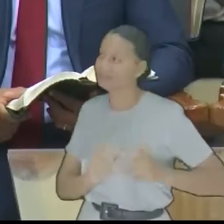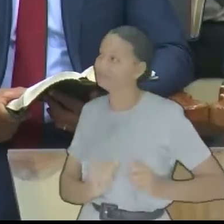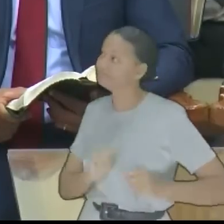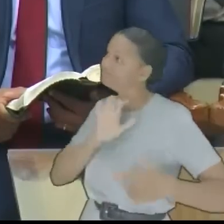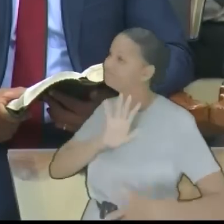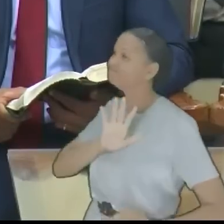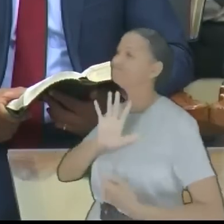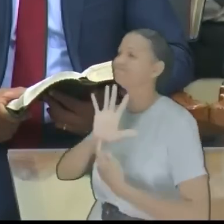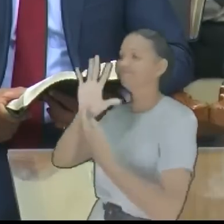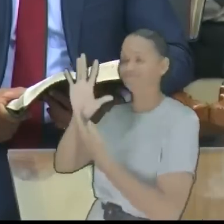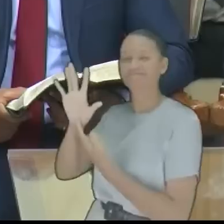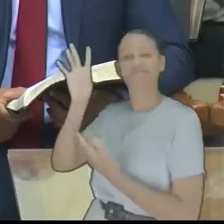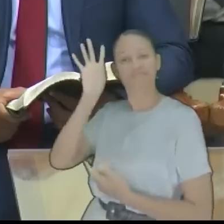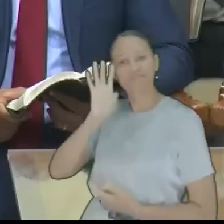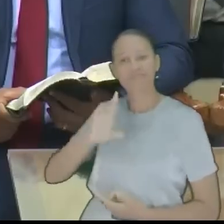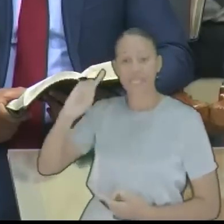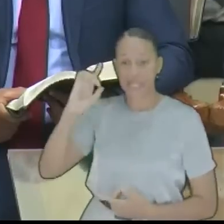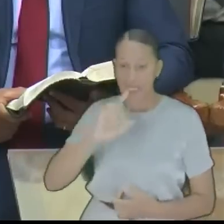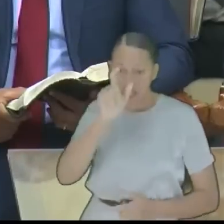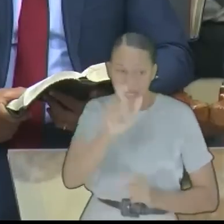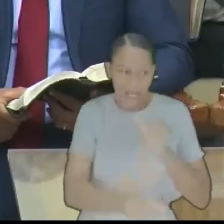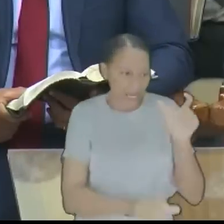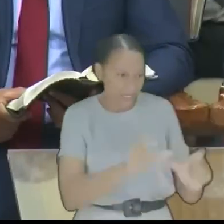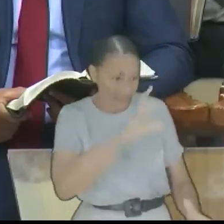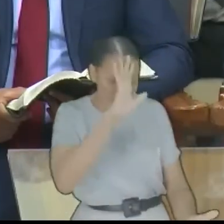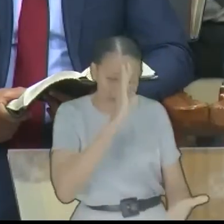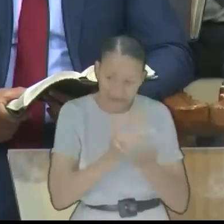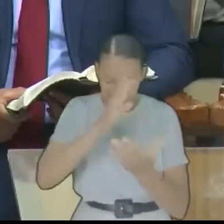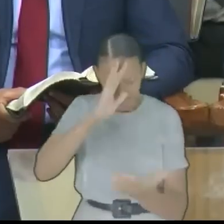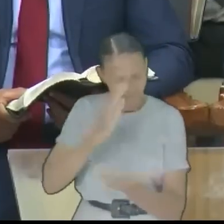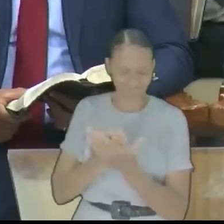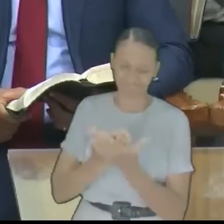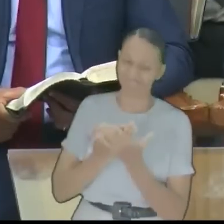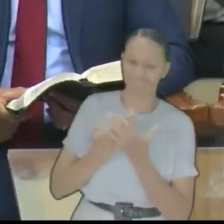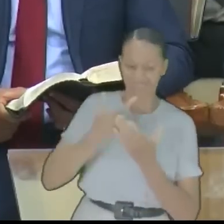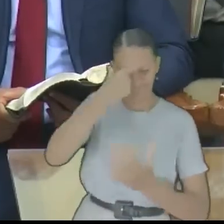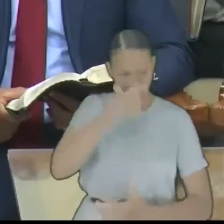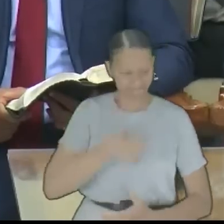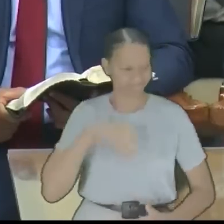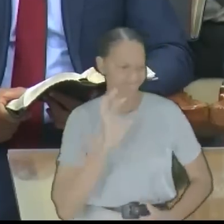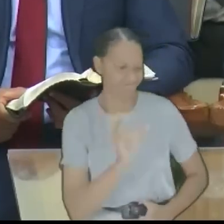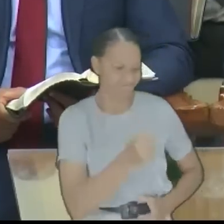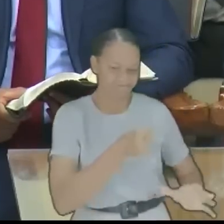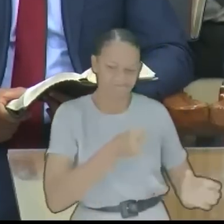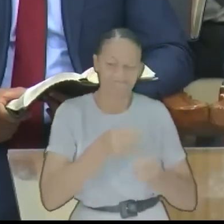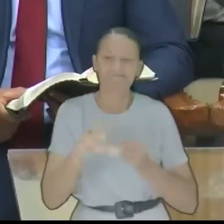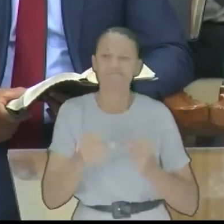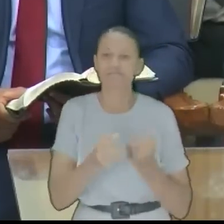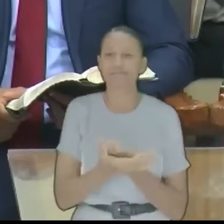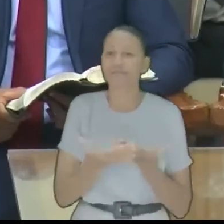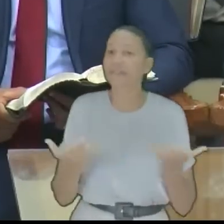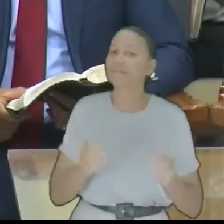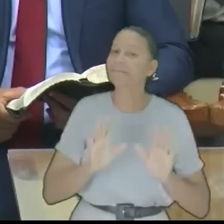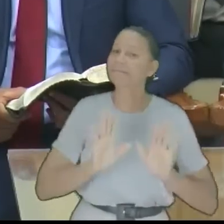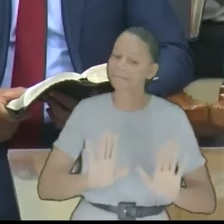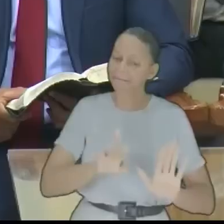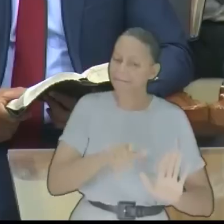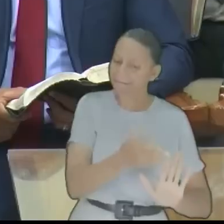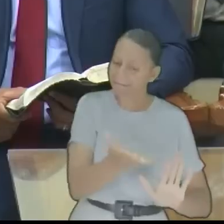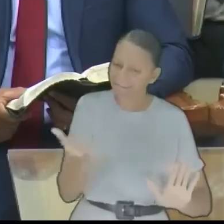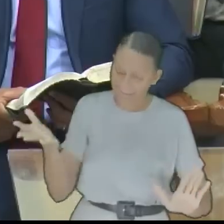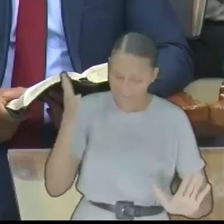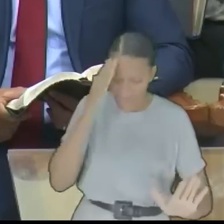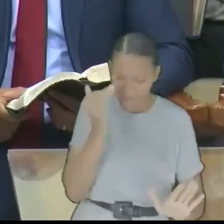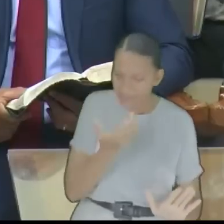Deus, salvar aqueles que crescem na sua bendita pessoa. Mas os irmãos sabem que existe